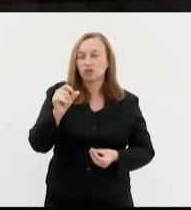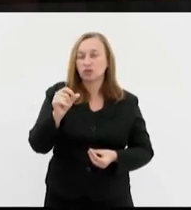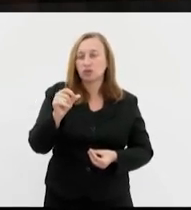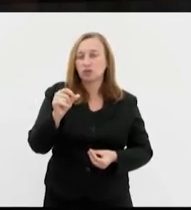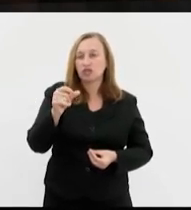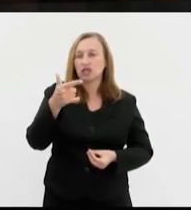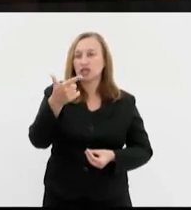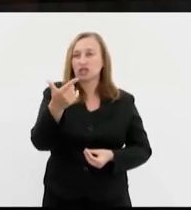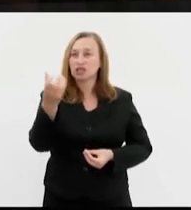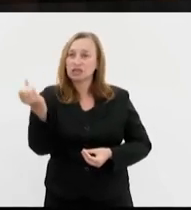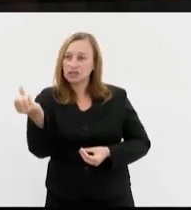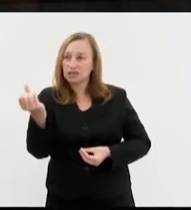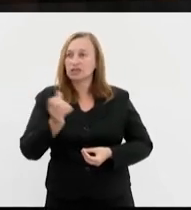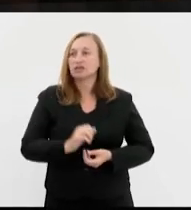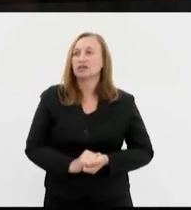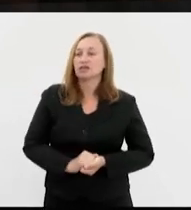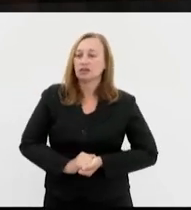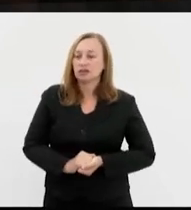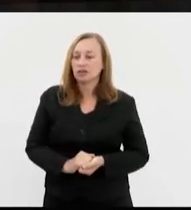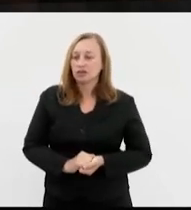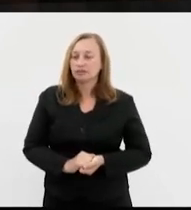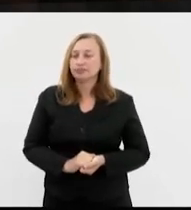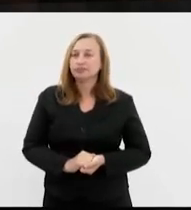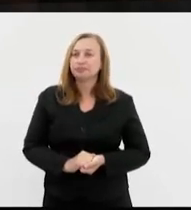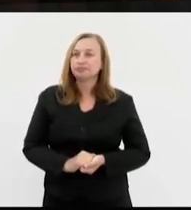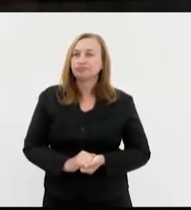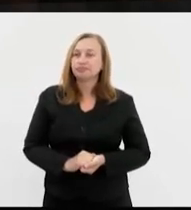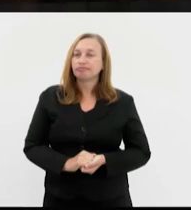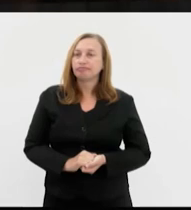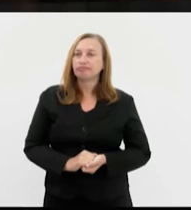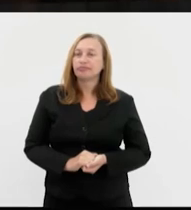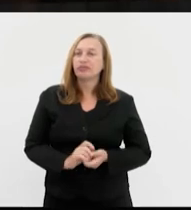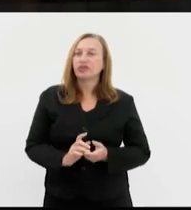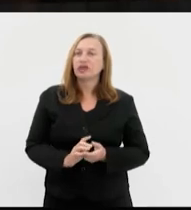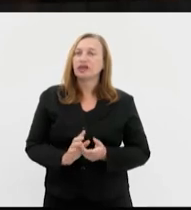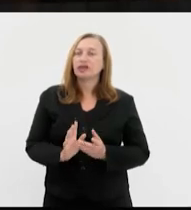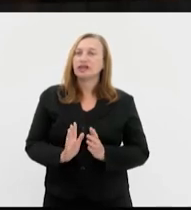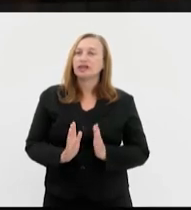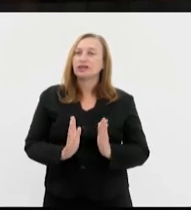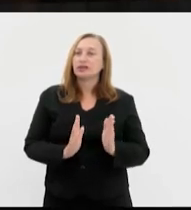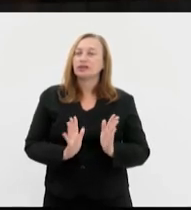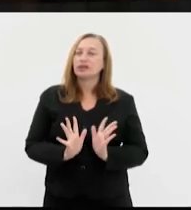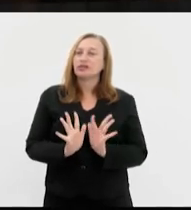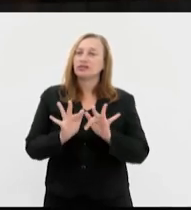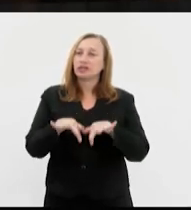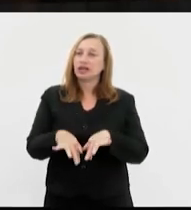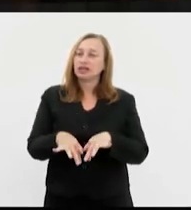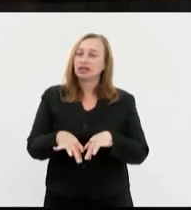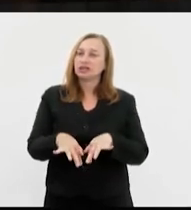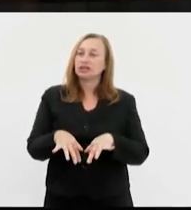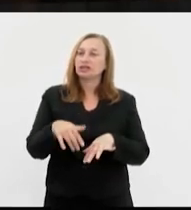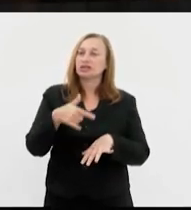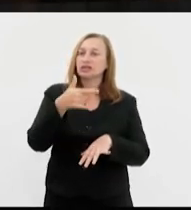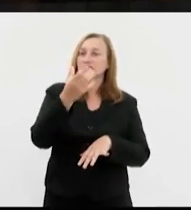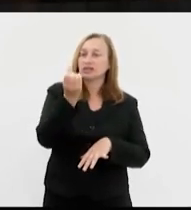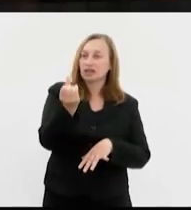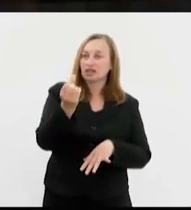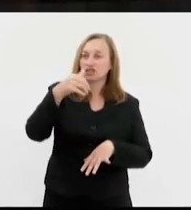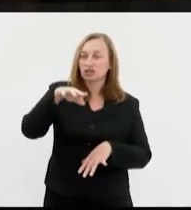e 2016. E que vencem em 6 de março de 2024.